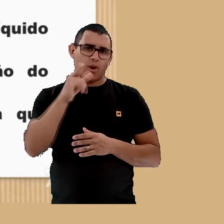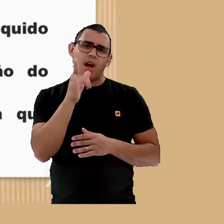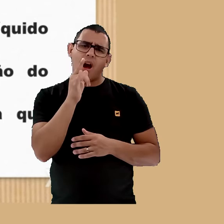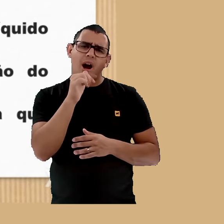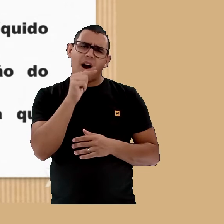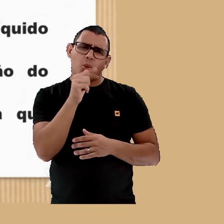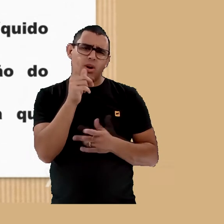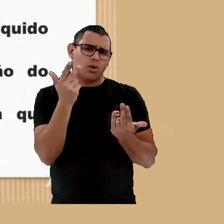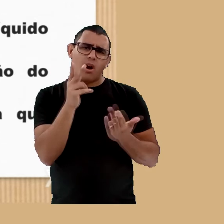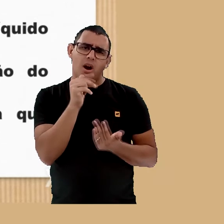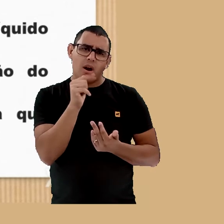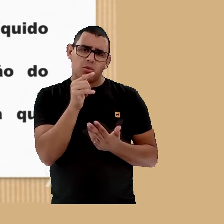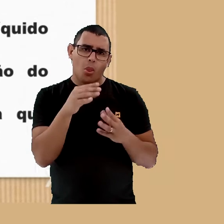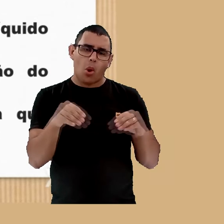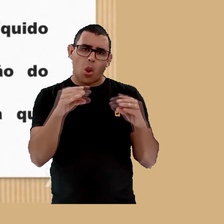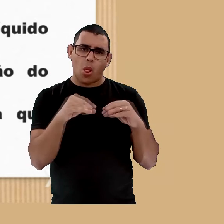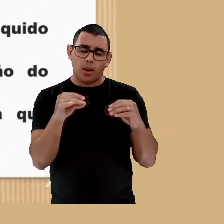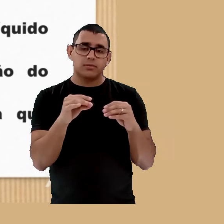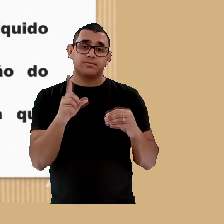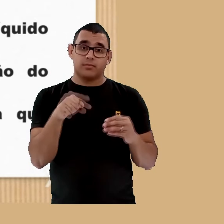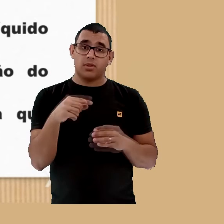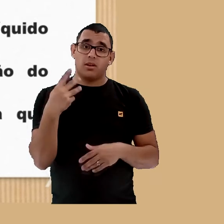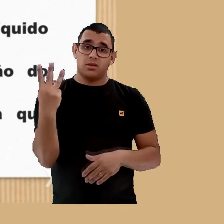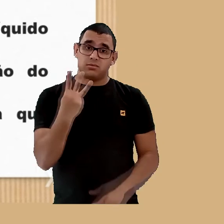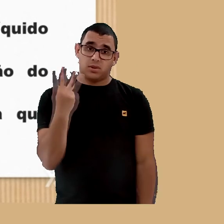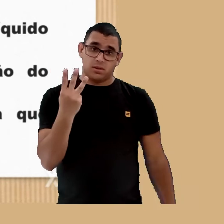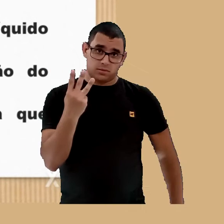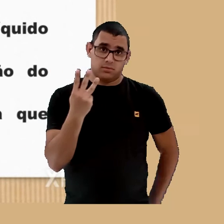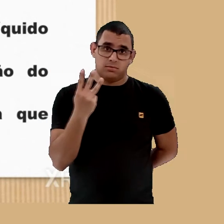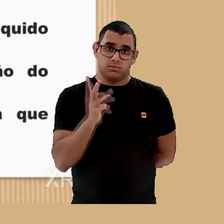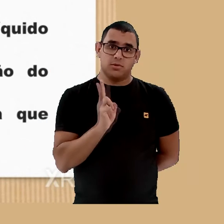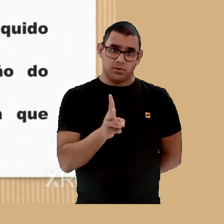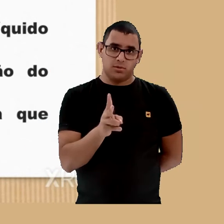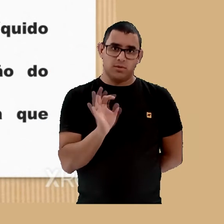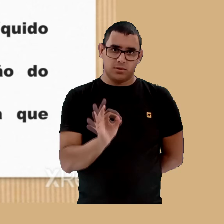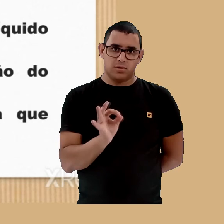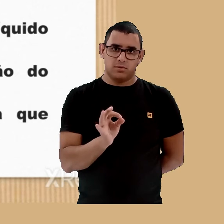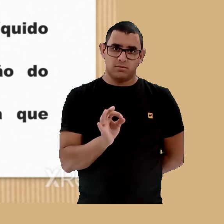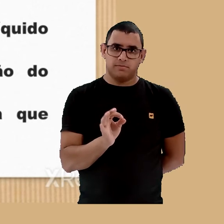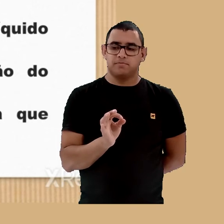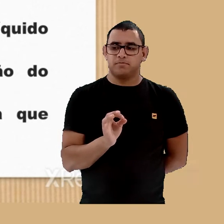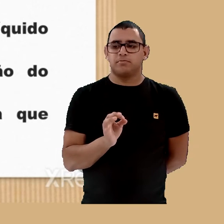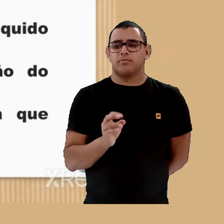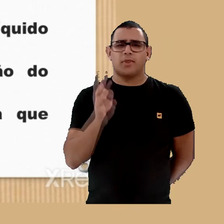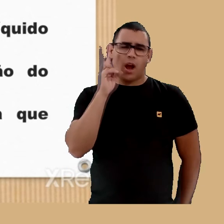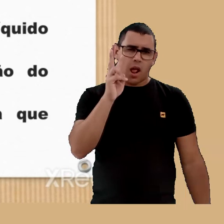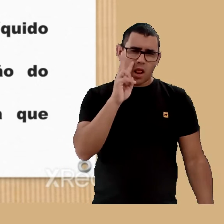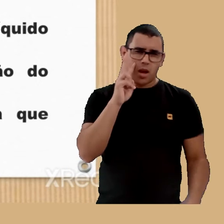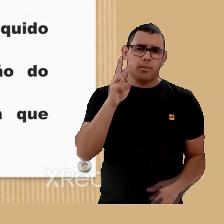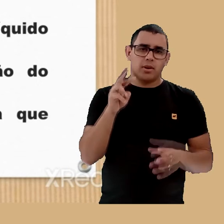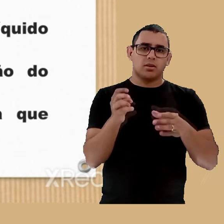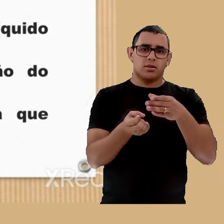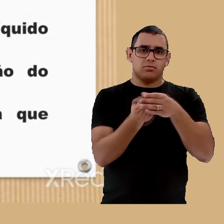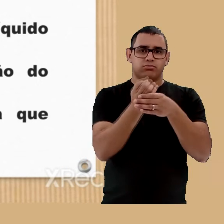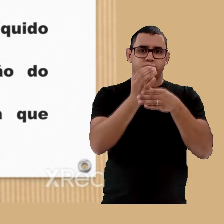observar aqui, a dilatação aparente é aquela que é a quantidade do líquido extravasado. Nós temos também a dilatação